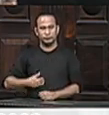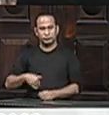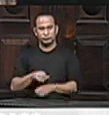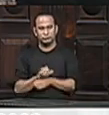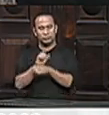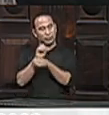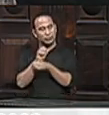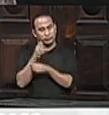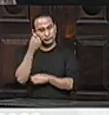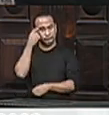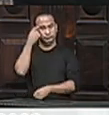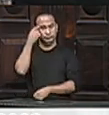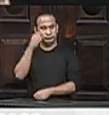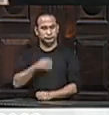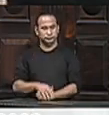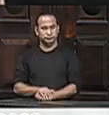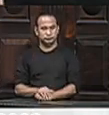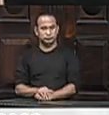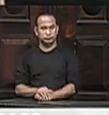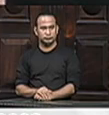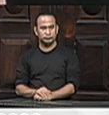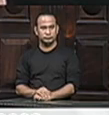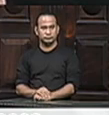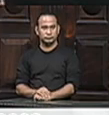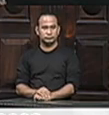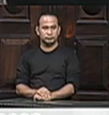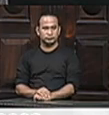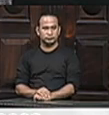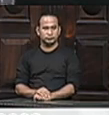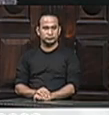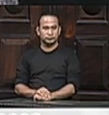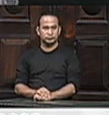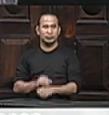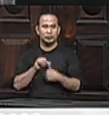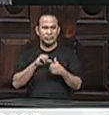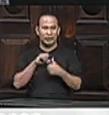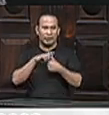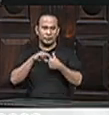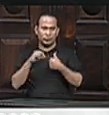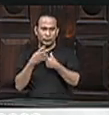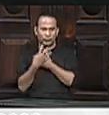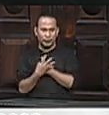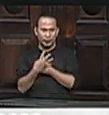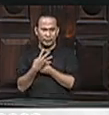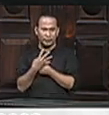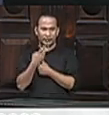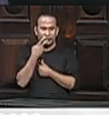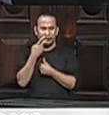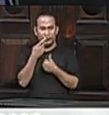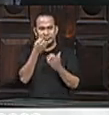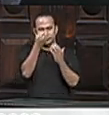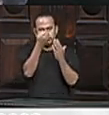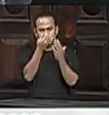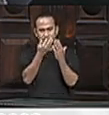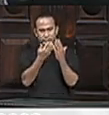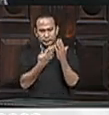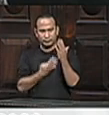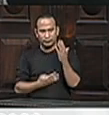sem voto de representante do Poder Legislativo e uma representação também sem voto, segundo a lei original, de